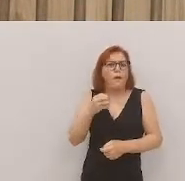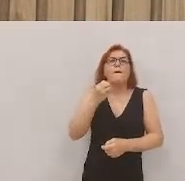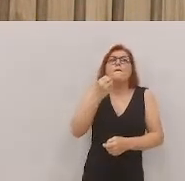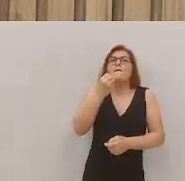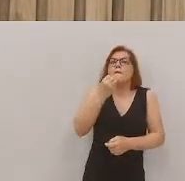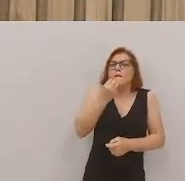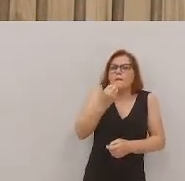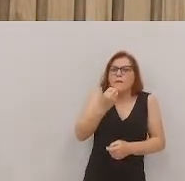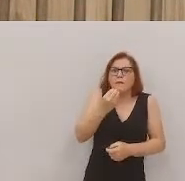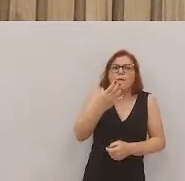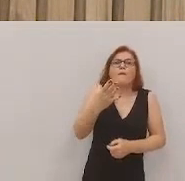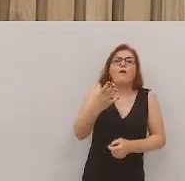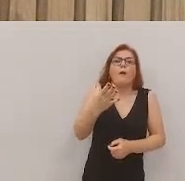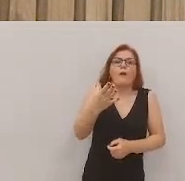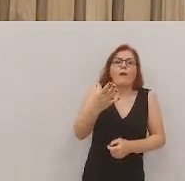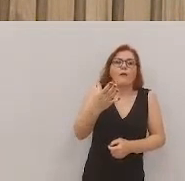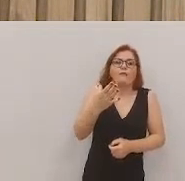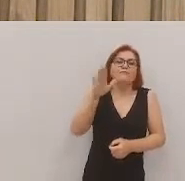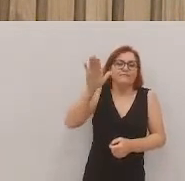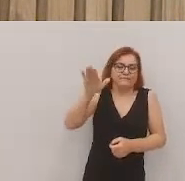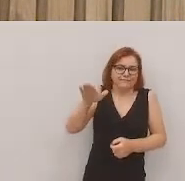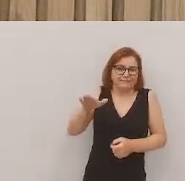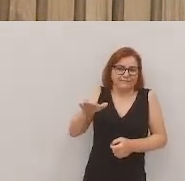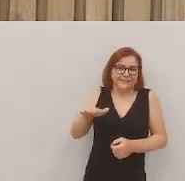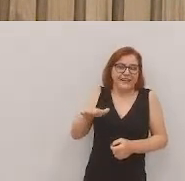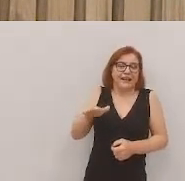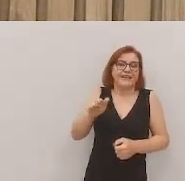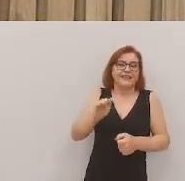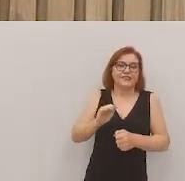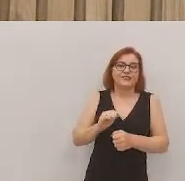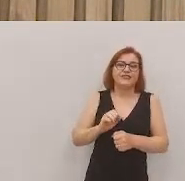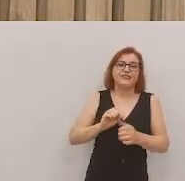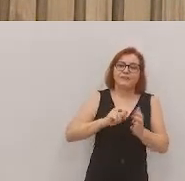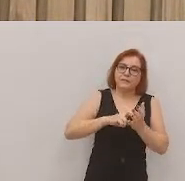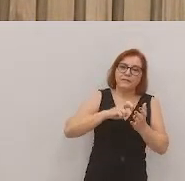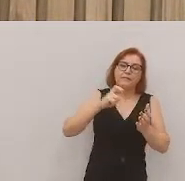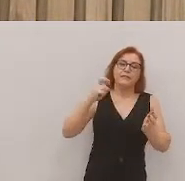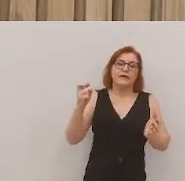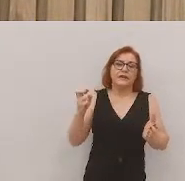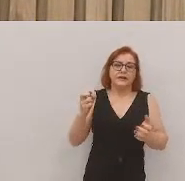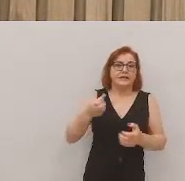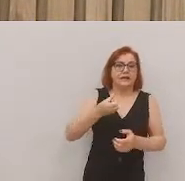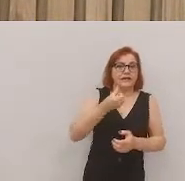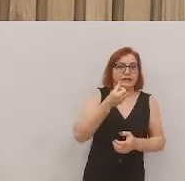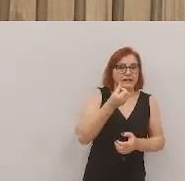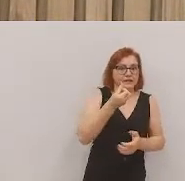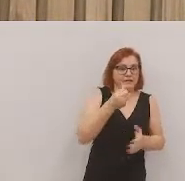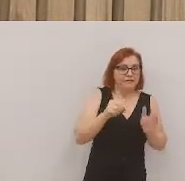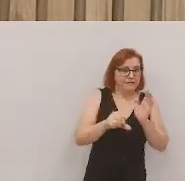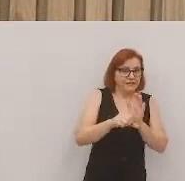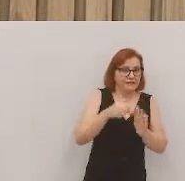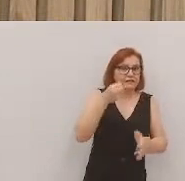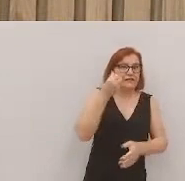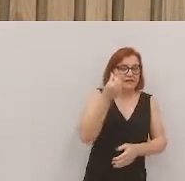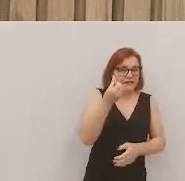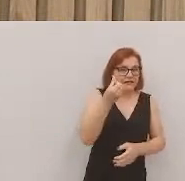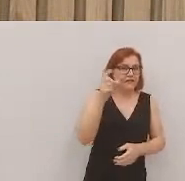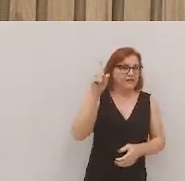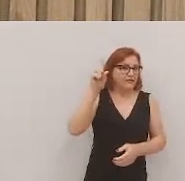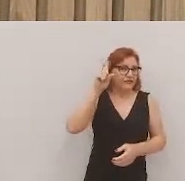Houve tarde e manhã, o sexto dia. Irmãos, tudo aqui era muito